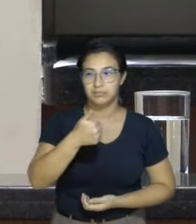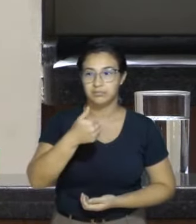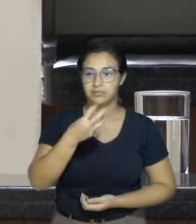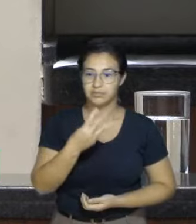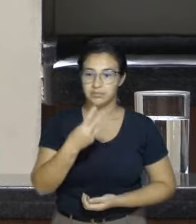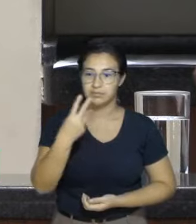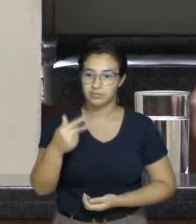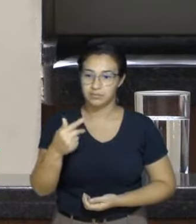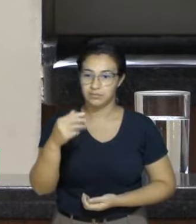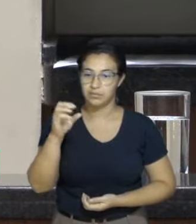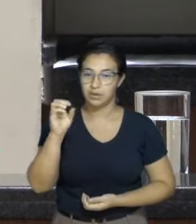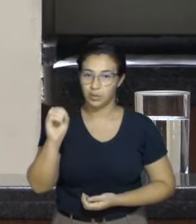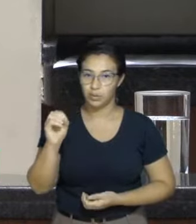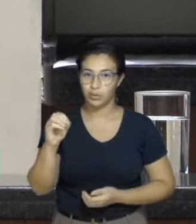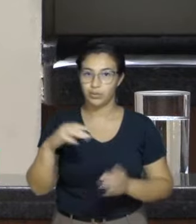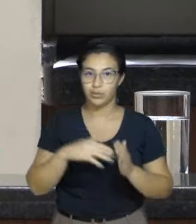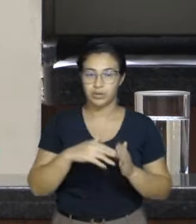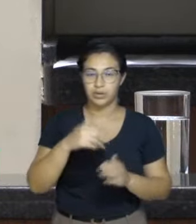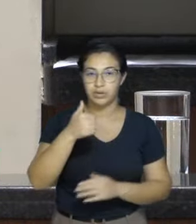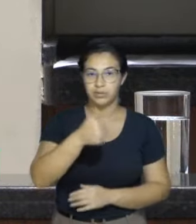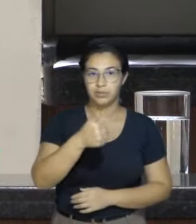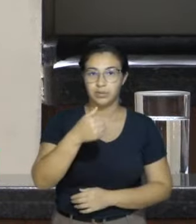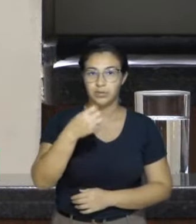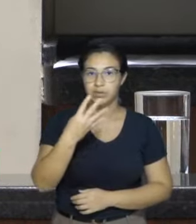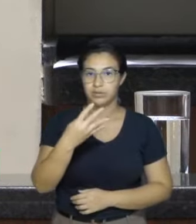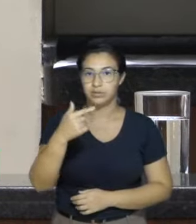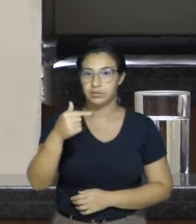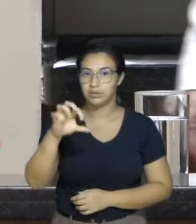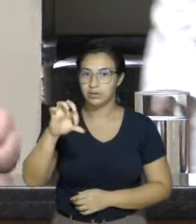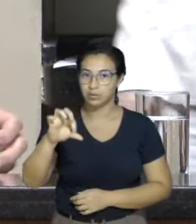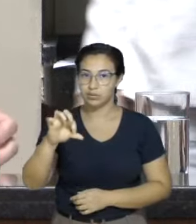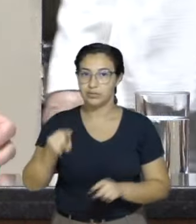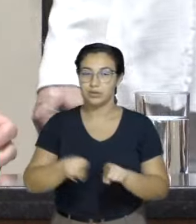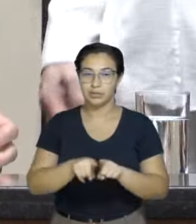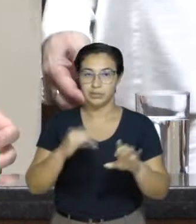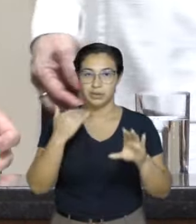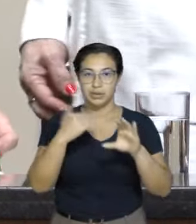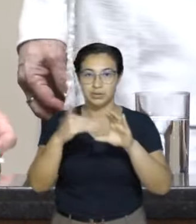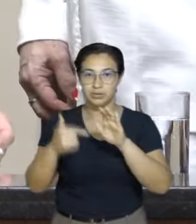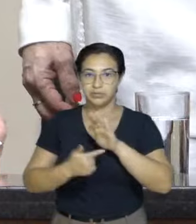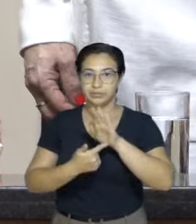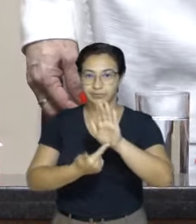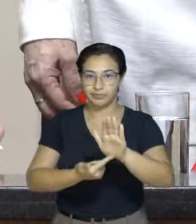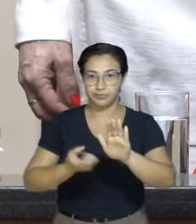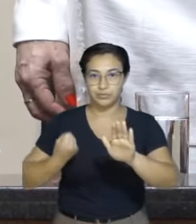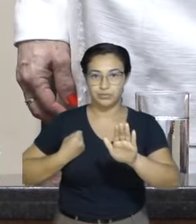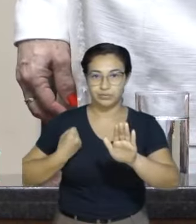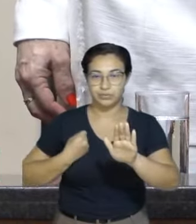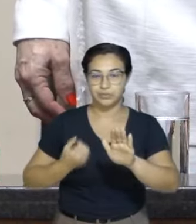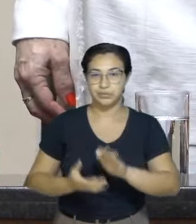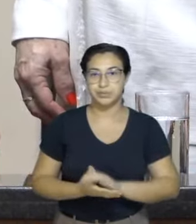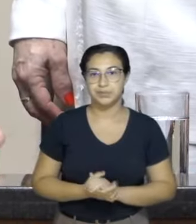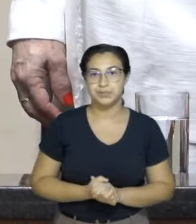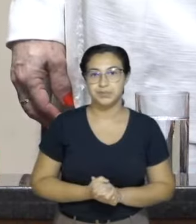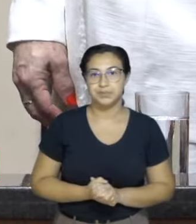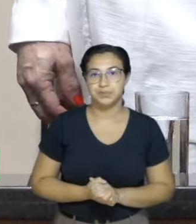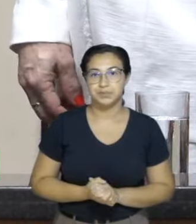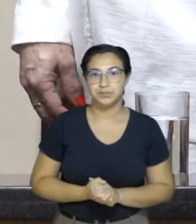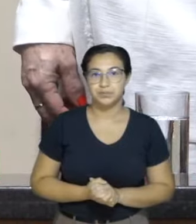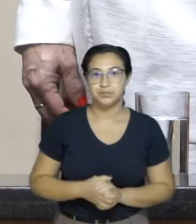a 1439. Esta presidência comunica que encaminhará aos destinatários, conforme determina o regimento interno, as seguintes indicações.